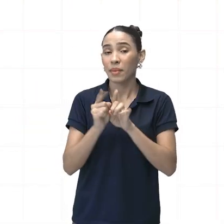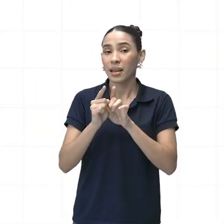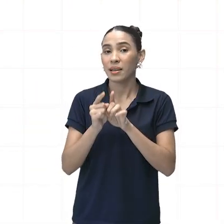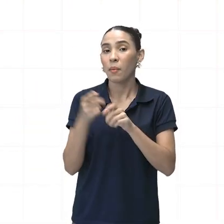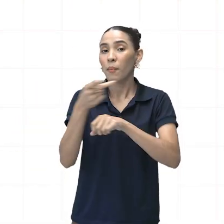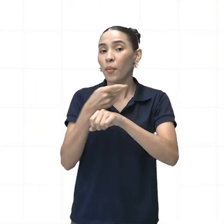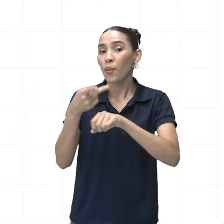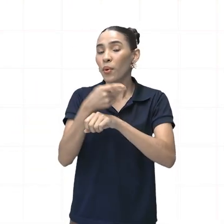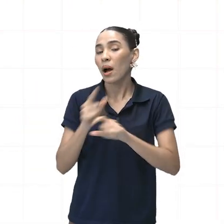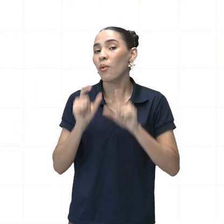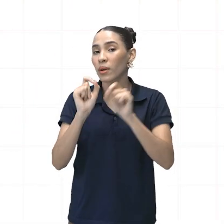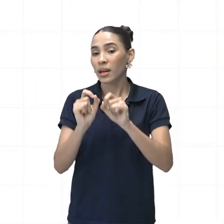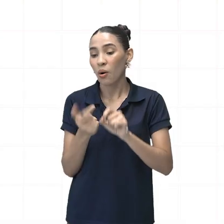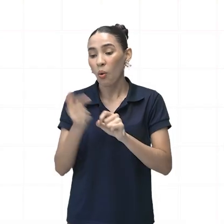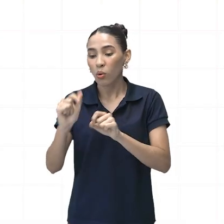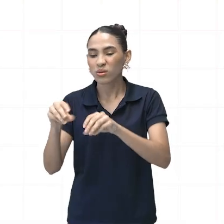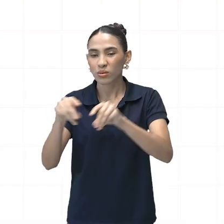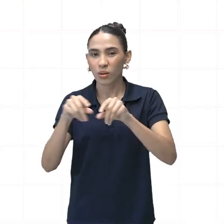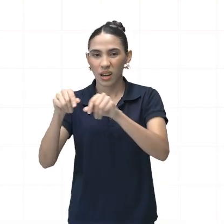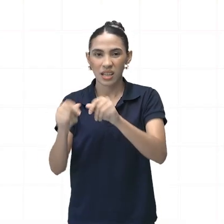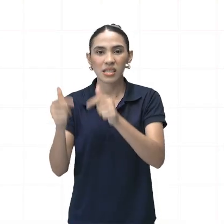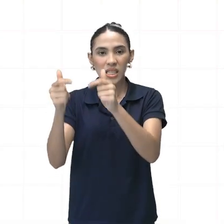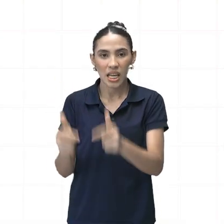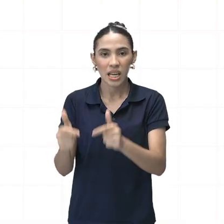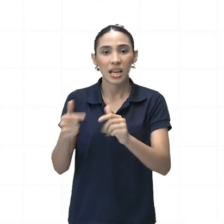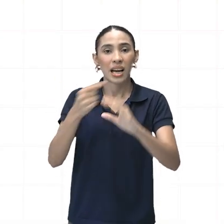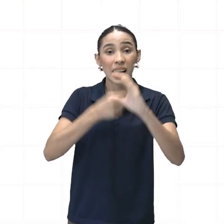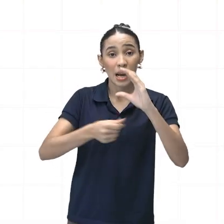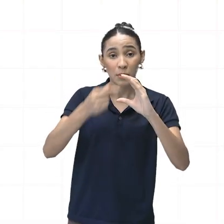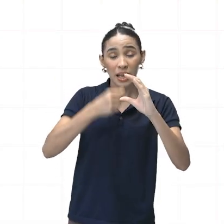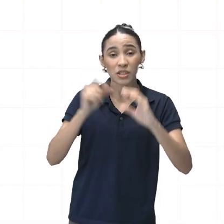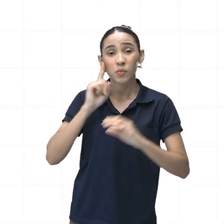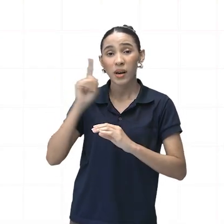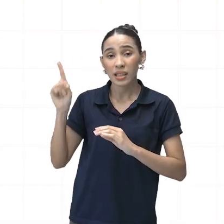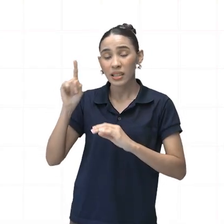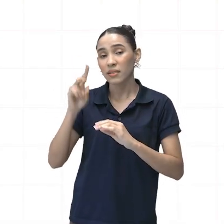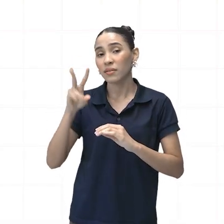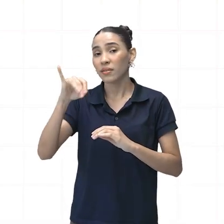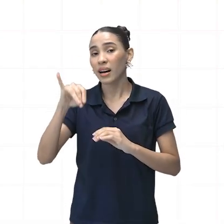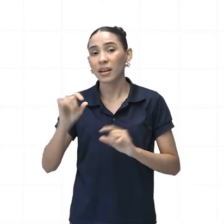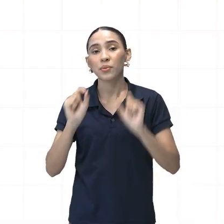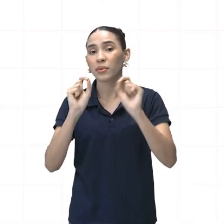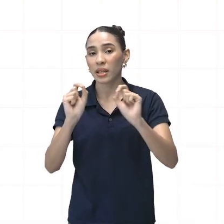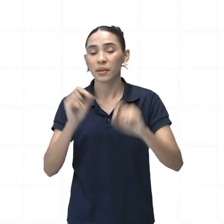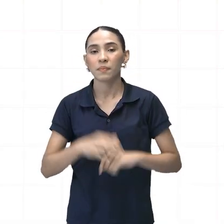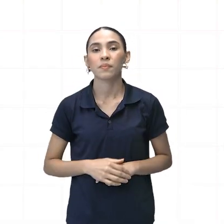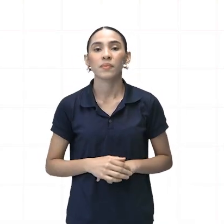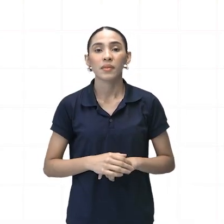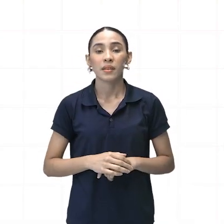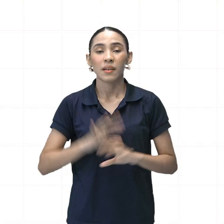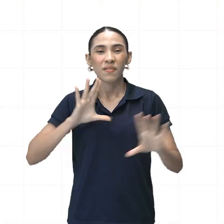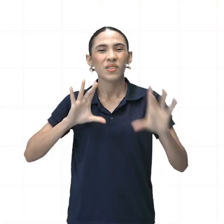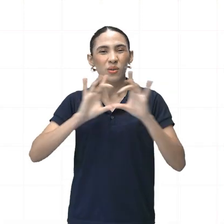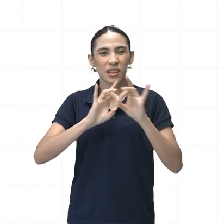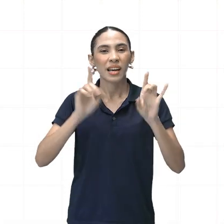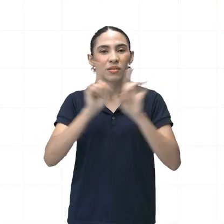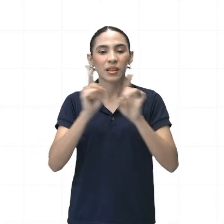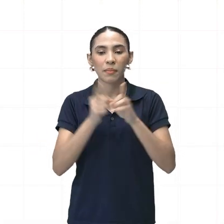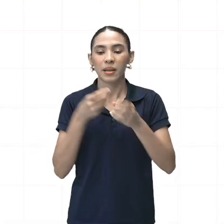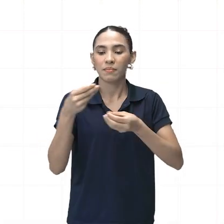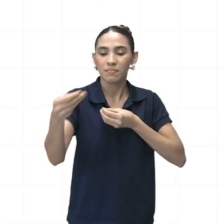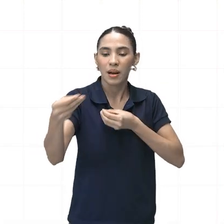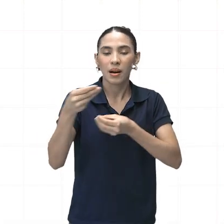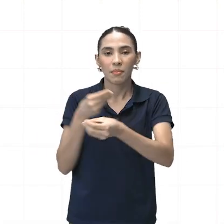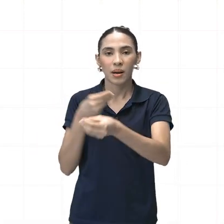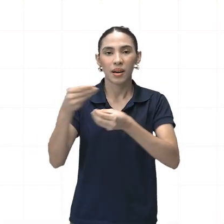atrás de outras terras. Nesse capitalismo comercial, gente, ele acaba, né, sendo muito vinculado a essa